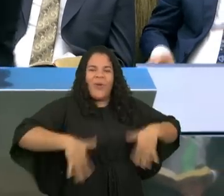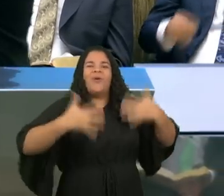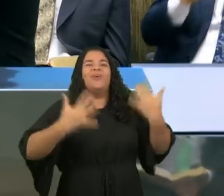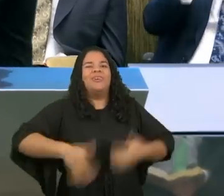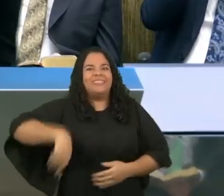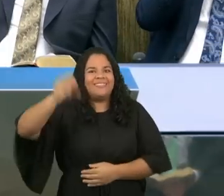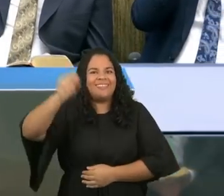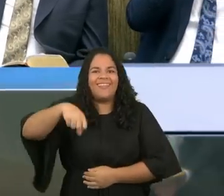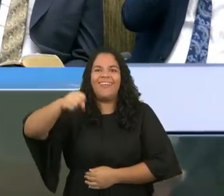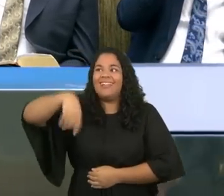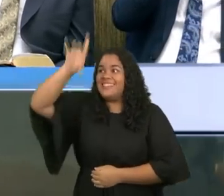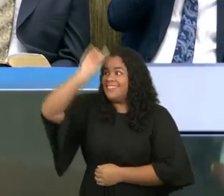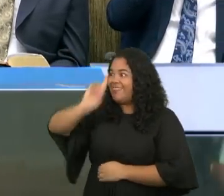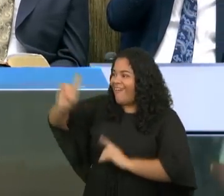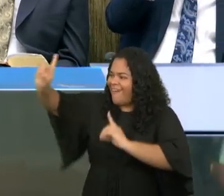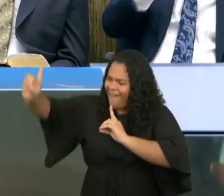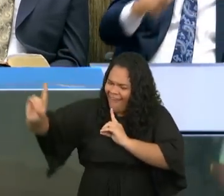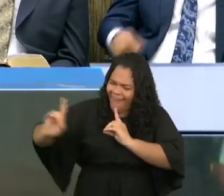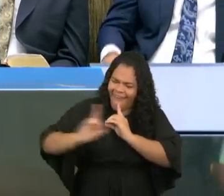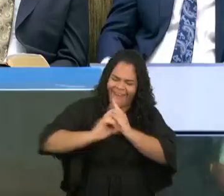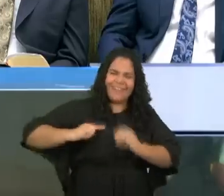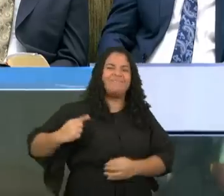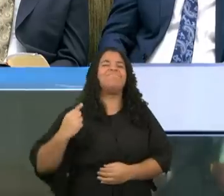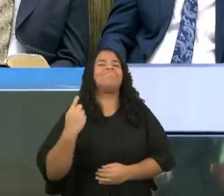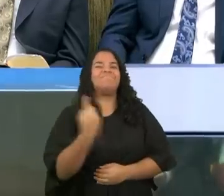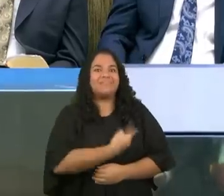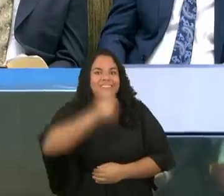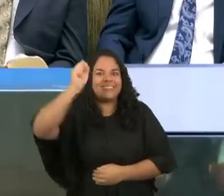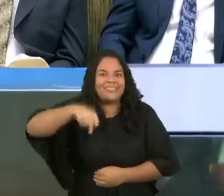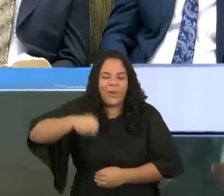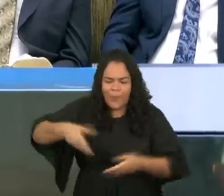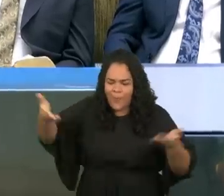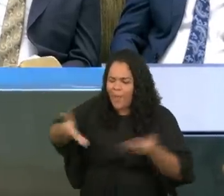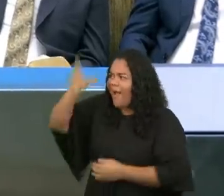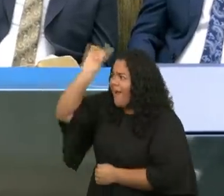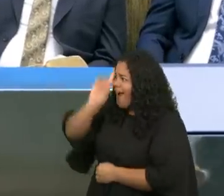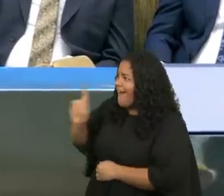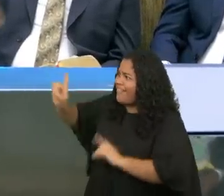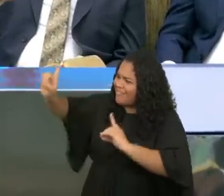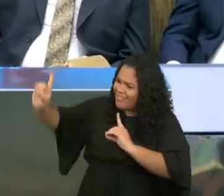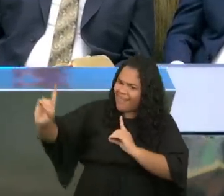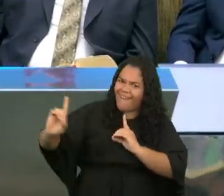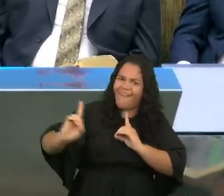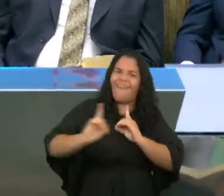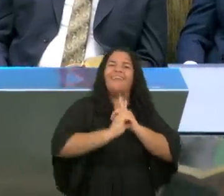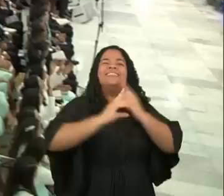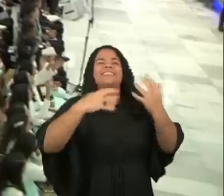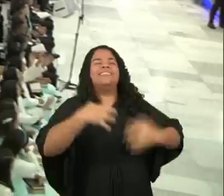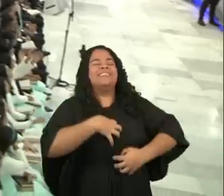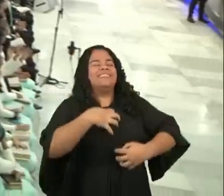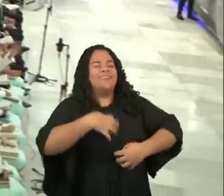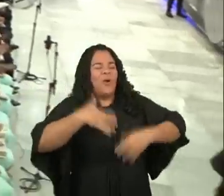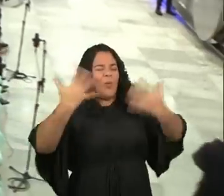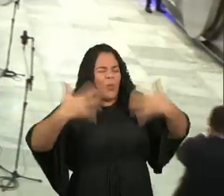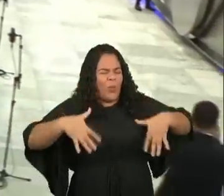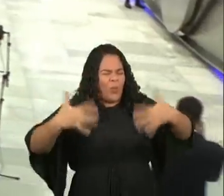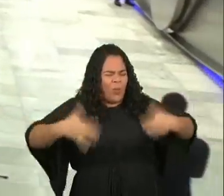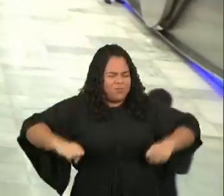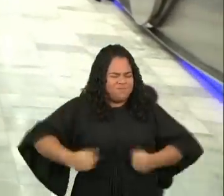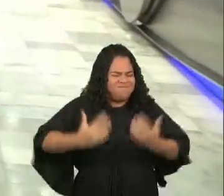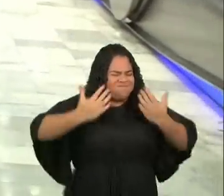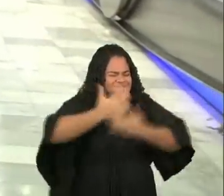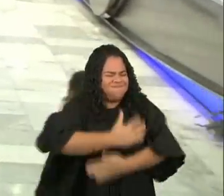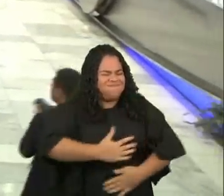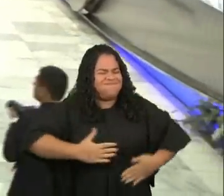virá. Ele a nós virá. Ele a nós virá. Como a chuva,